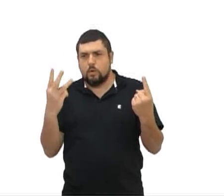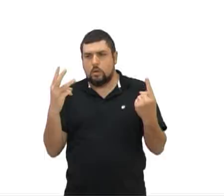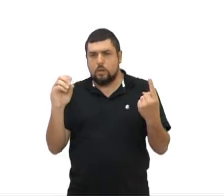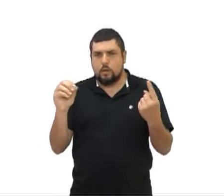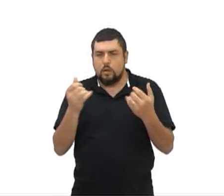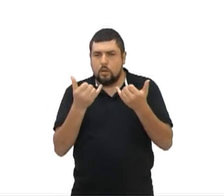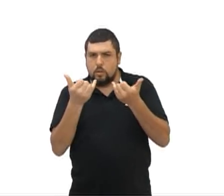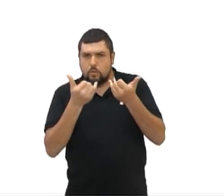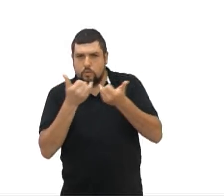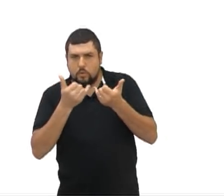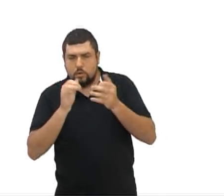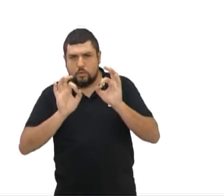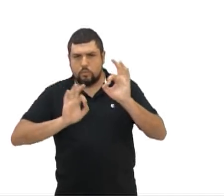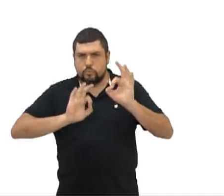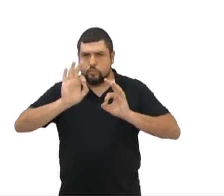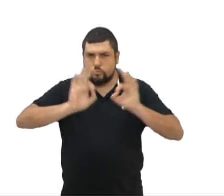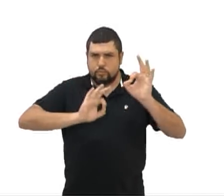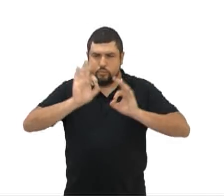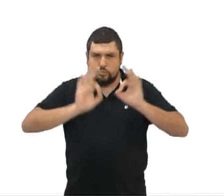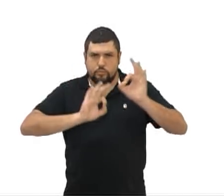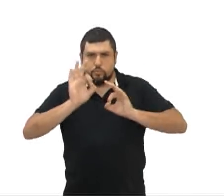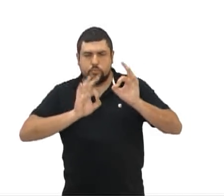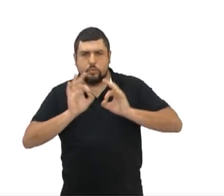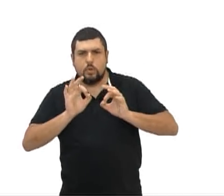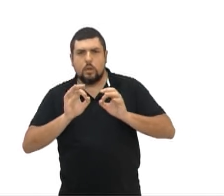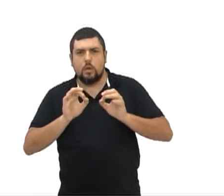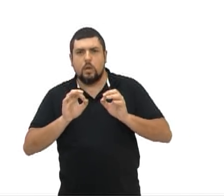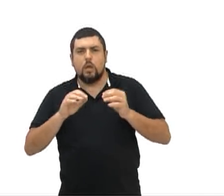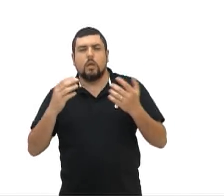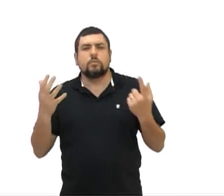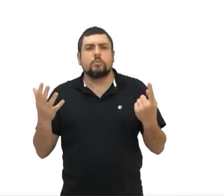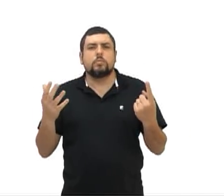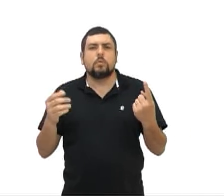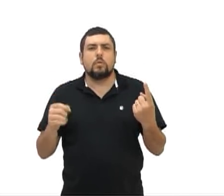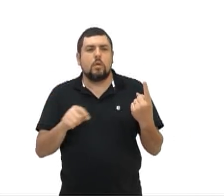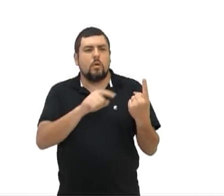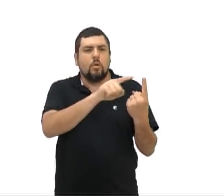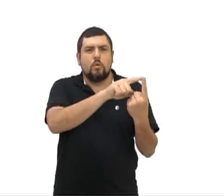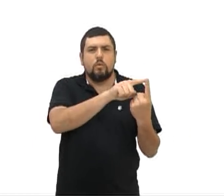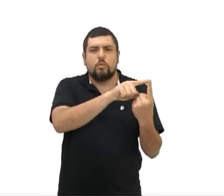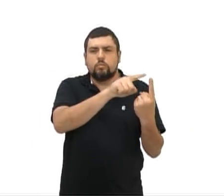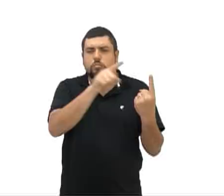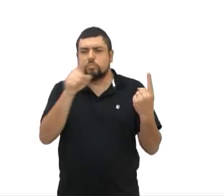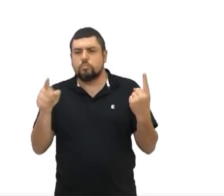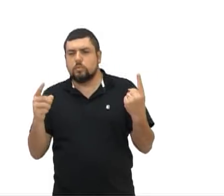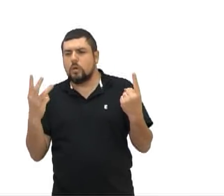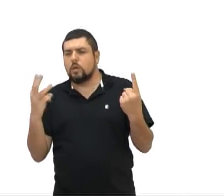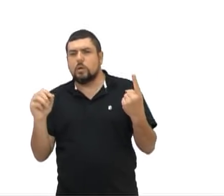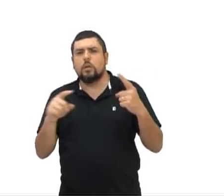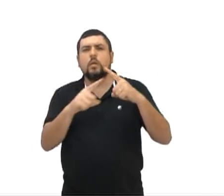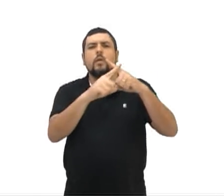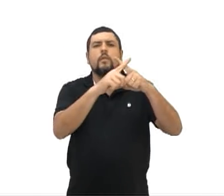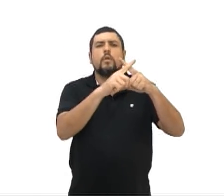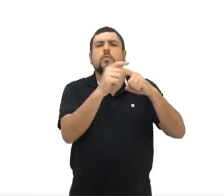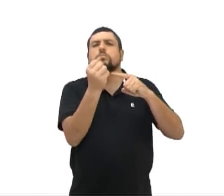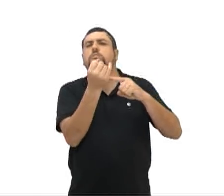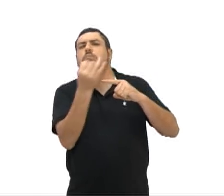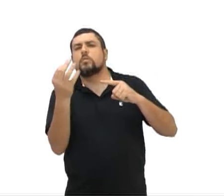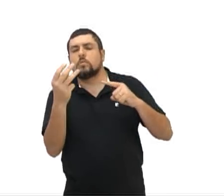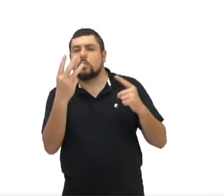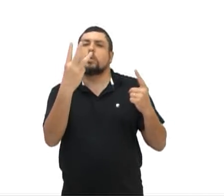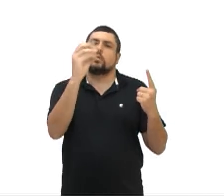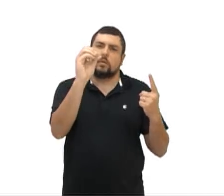as informações, identifique aqui qual o número multiplicado que daria 30, né? Vezes 30. Então,